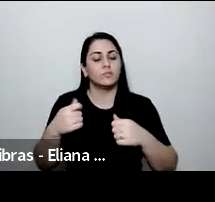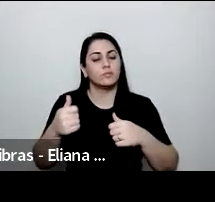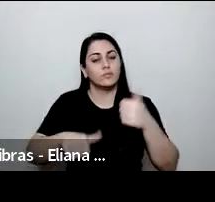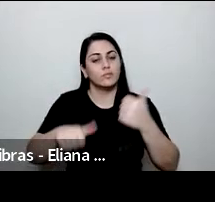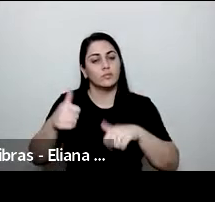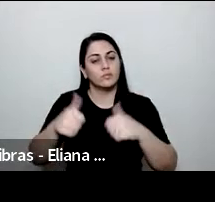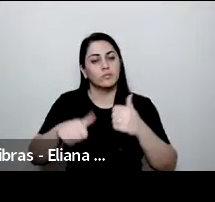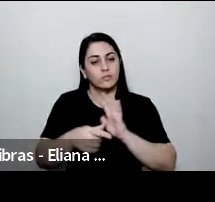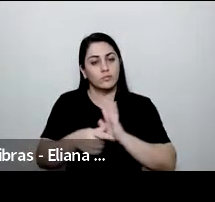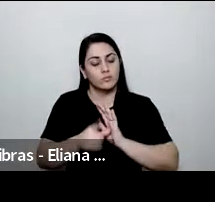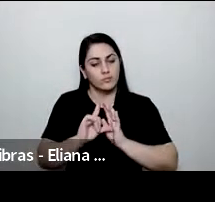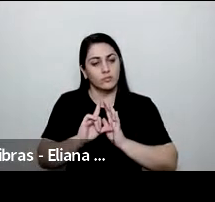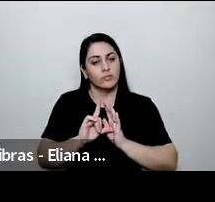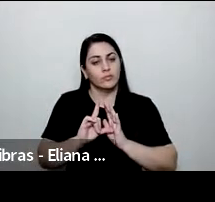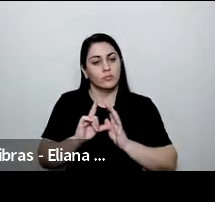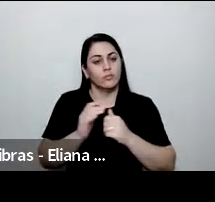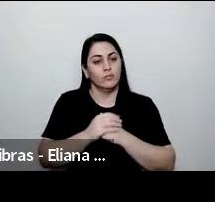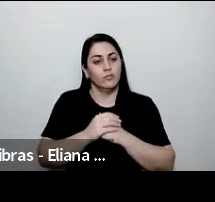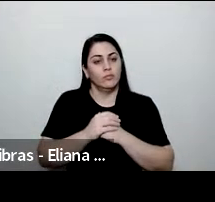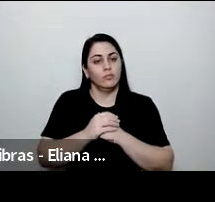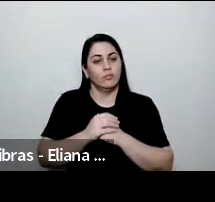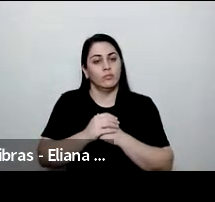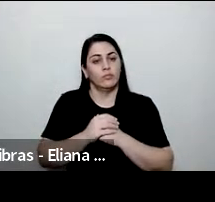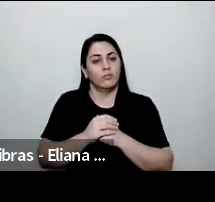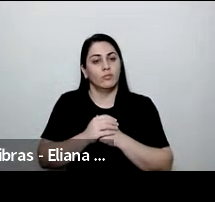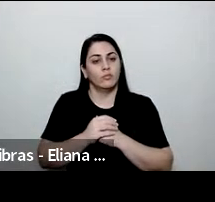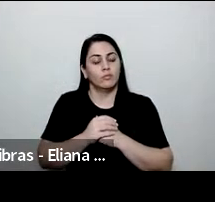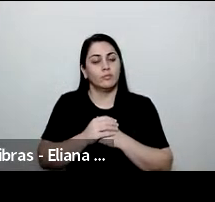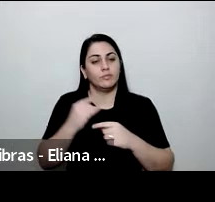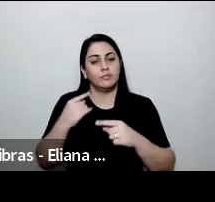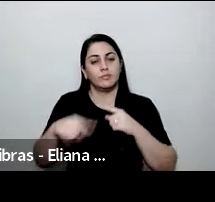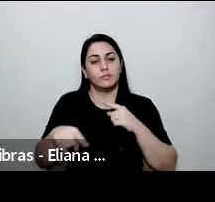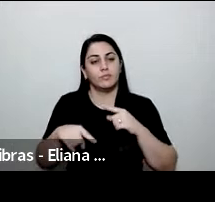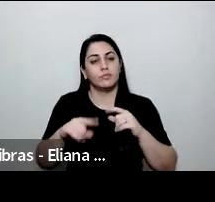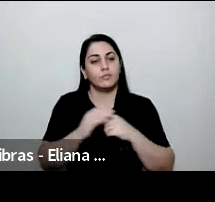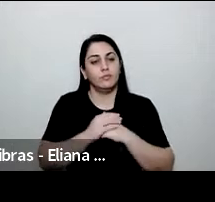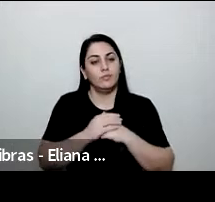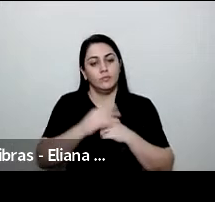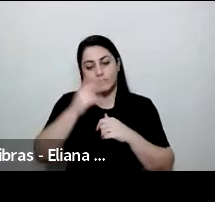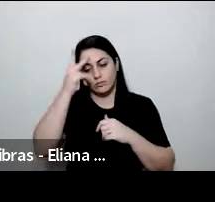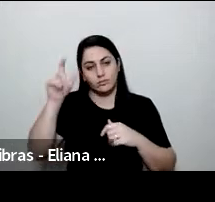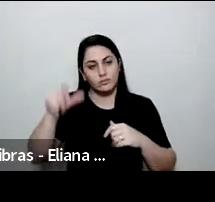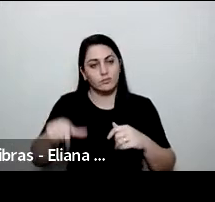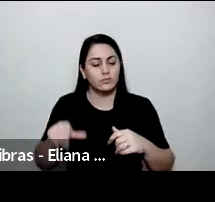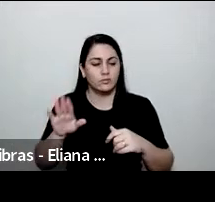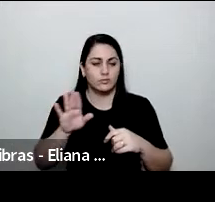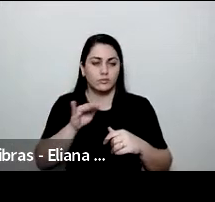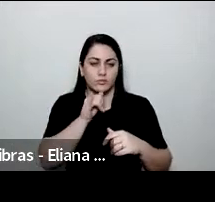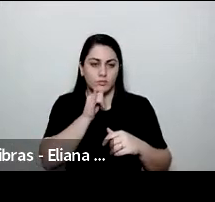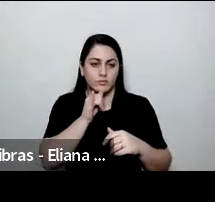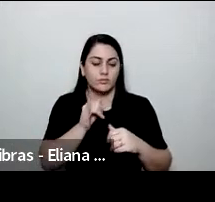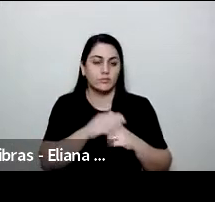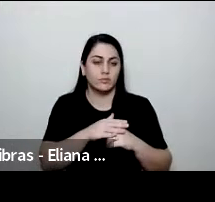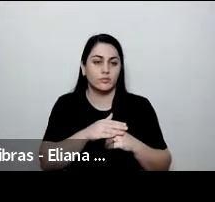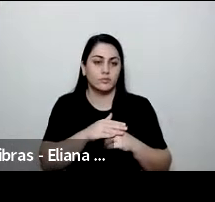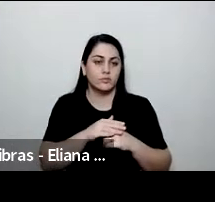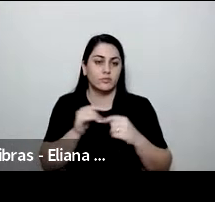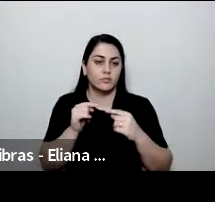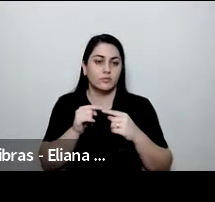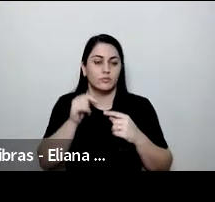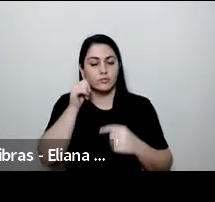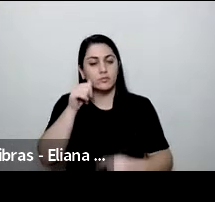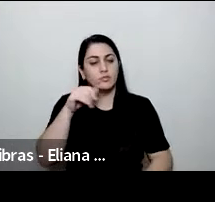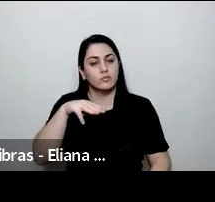saber tinha então a questão preliminar a ilegitimidade de parte E no caso específico a